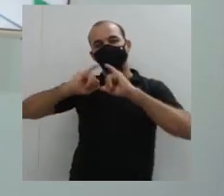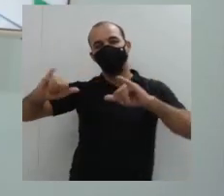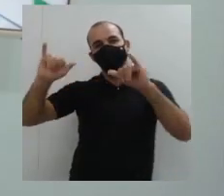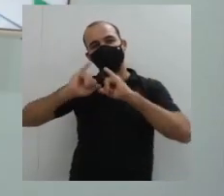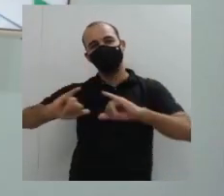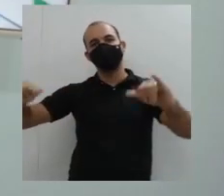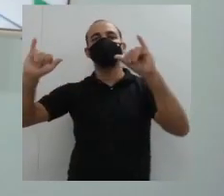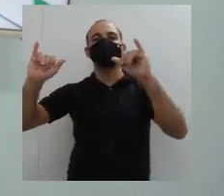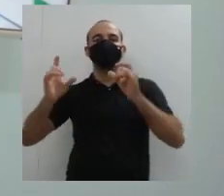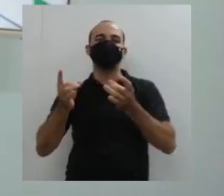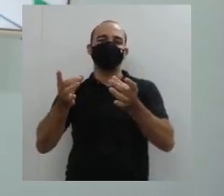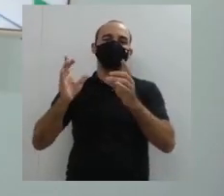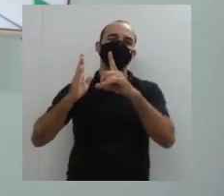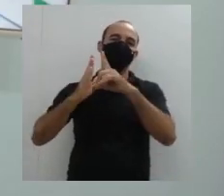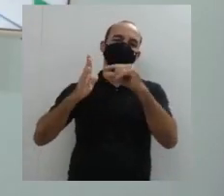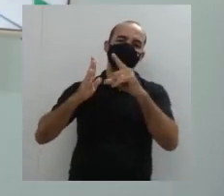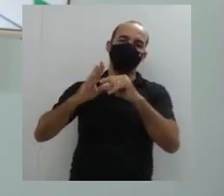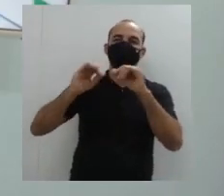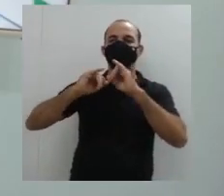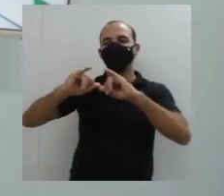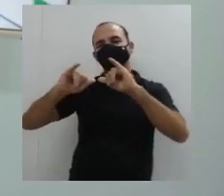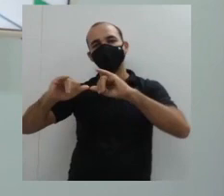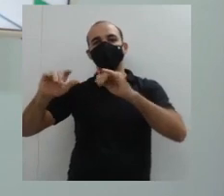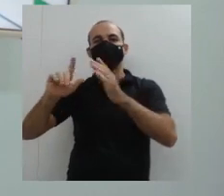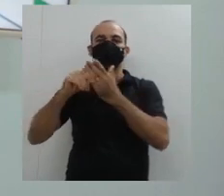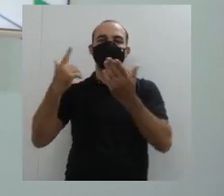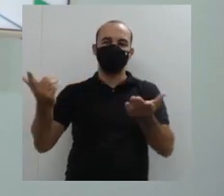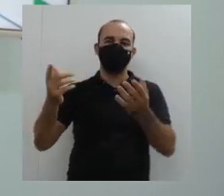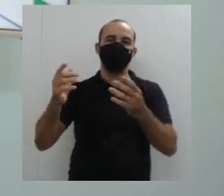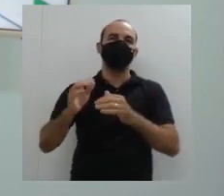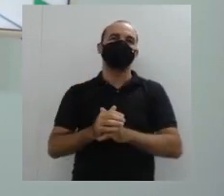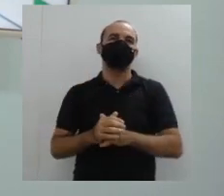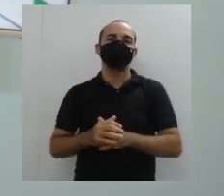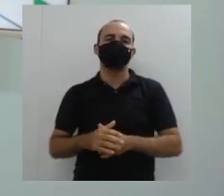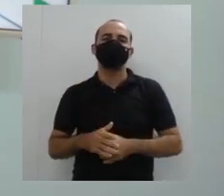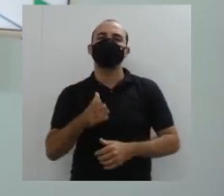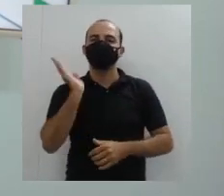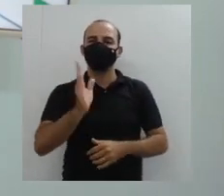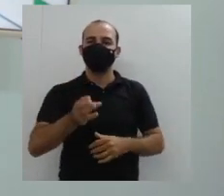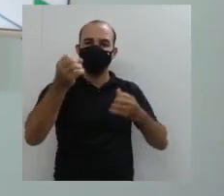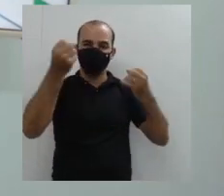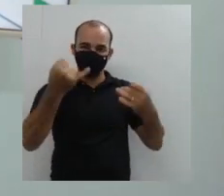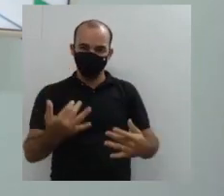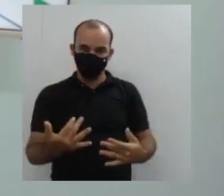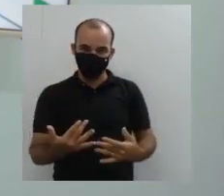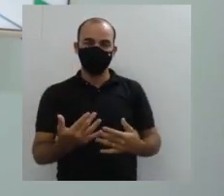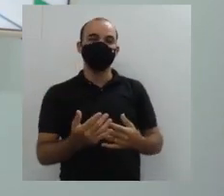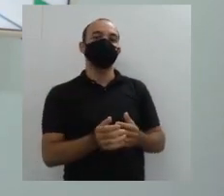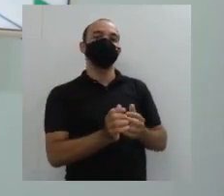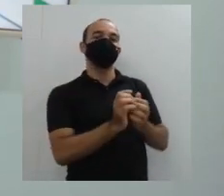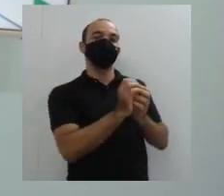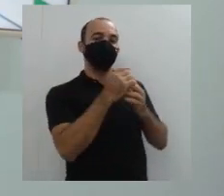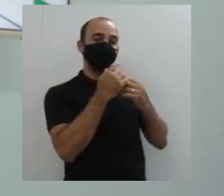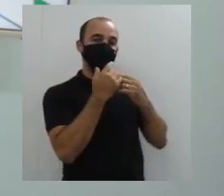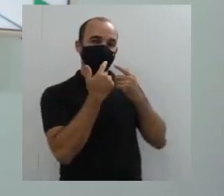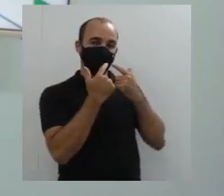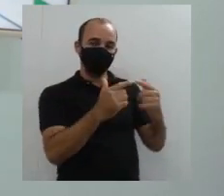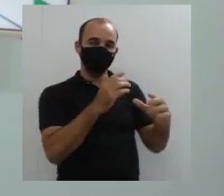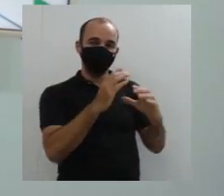só, lembrem daquilo que eu falei a vocês, a linguagem do texto jornalístico, a clareza, a